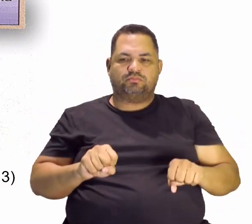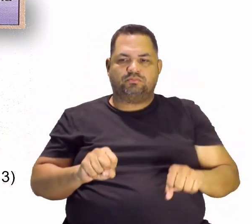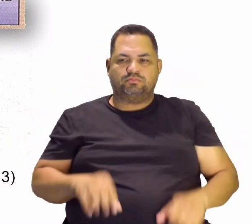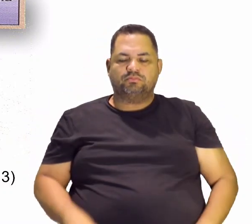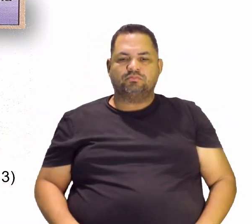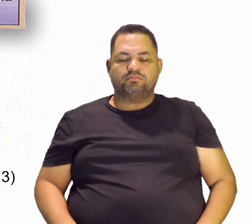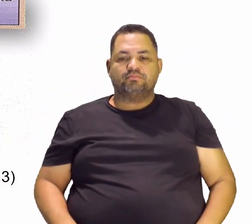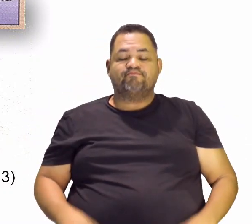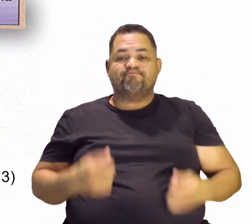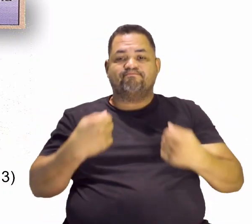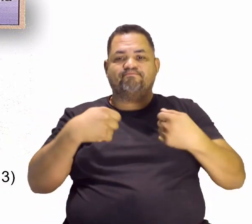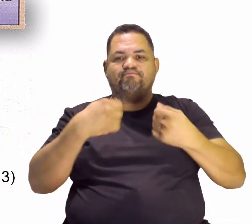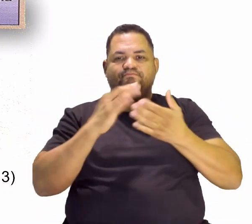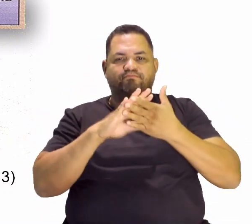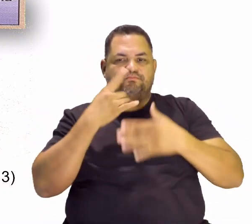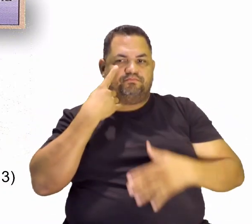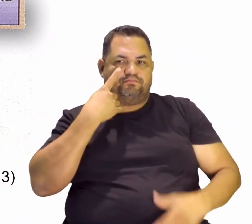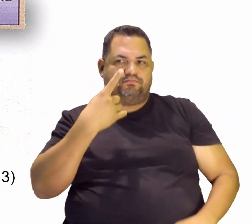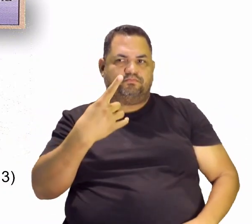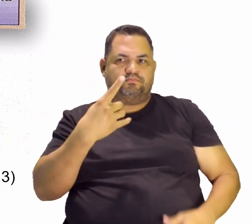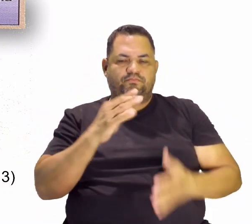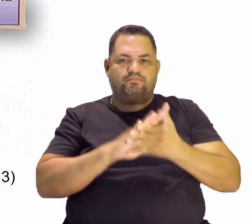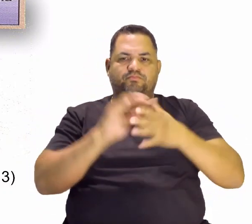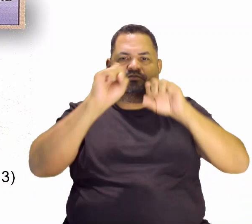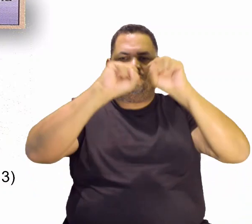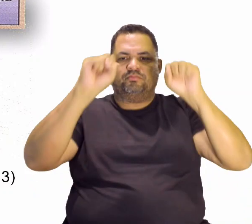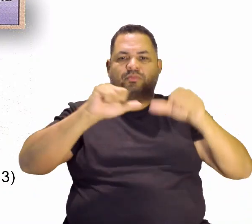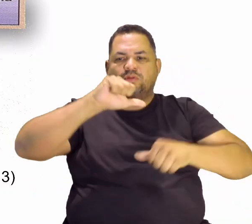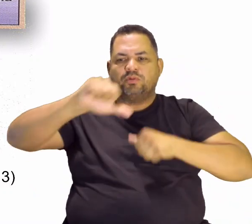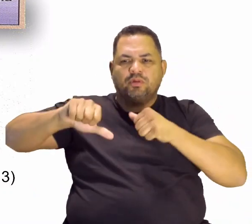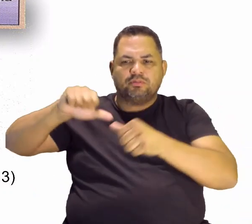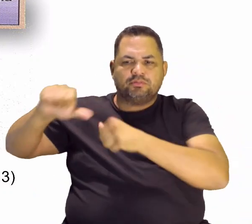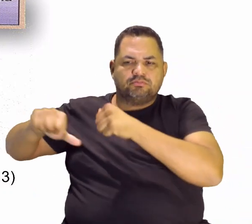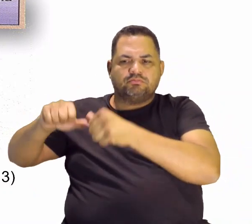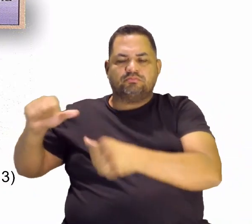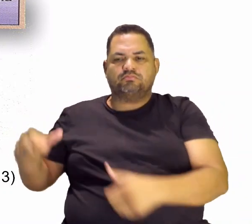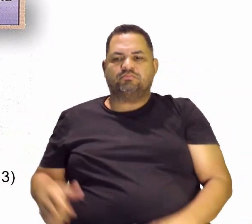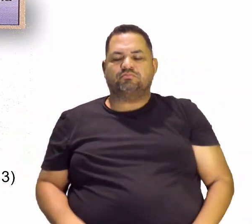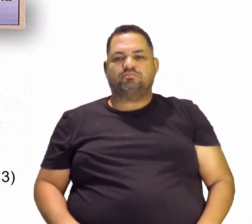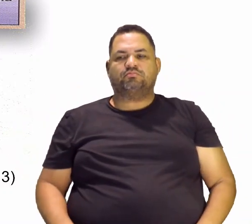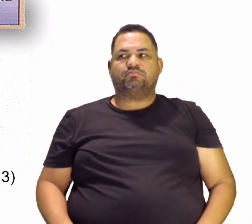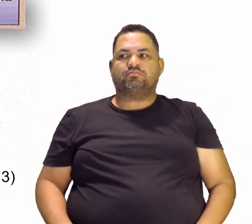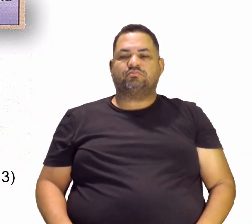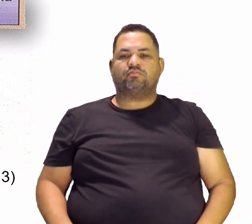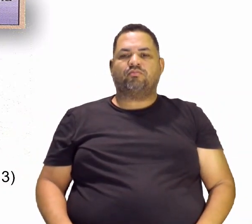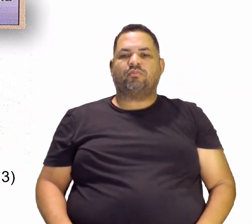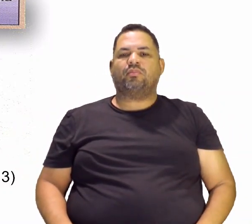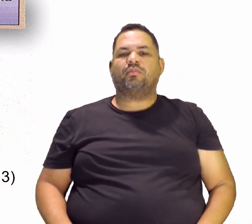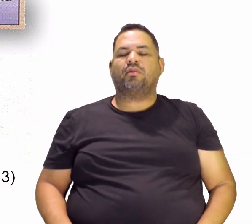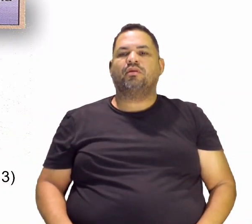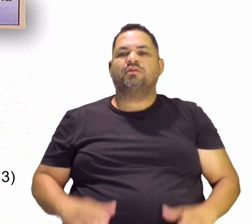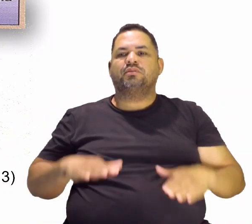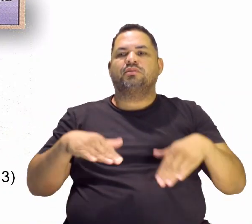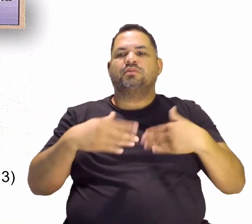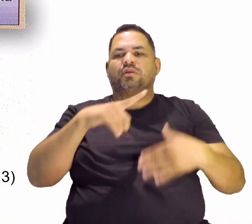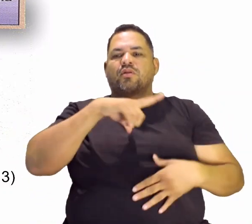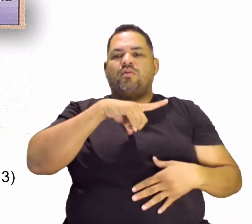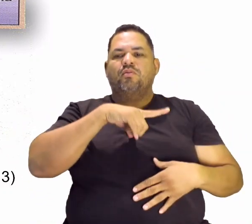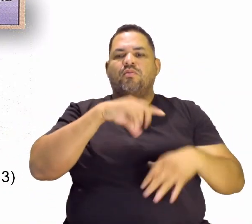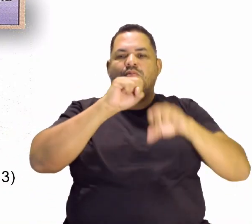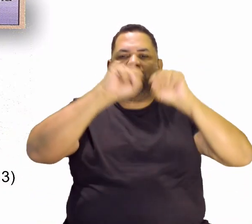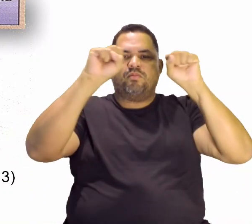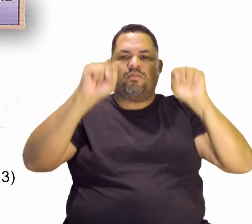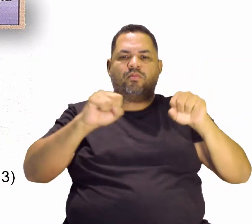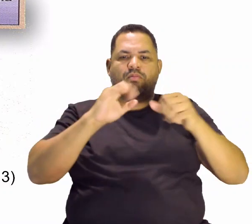a gente precisa estar observando que os sistemas vão mudando, certo? E aí, quando eu tenho esse sistema